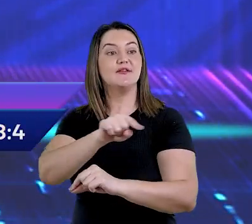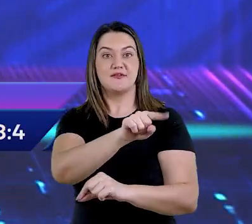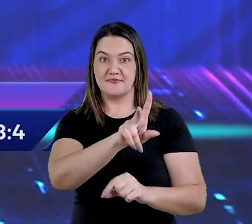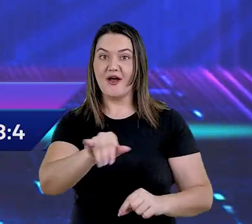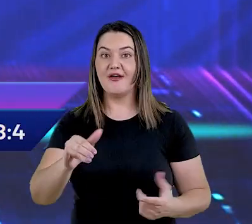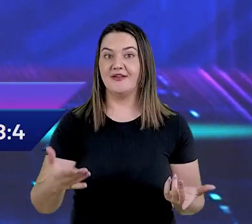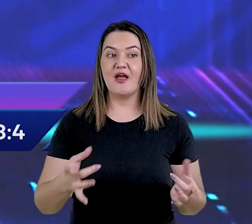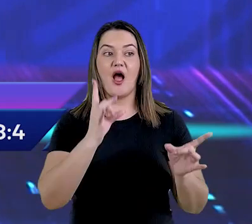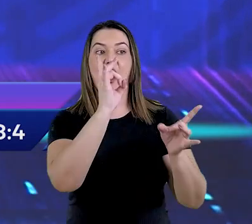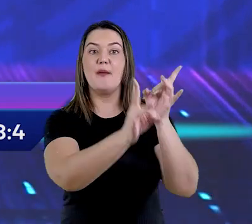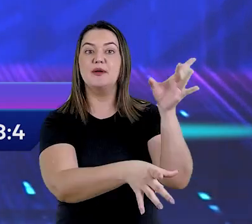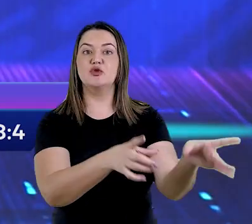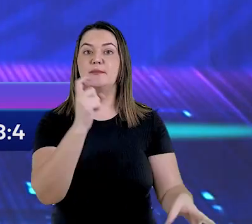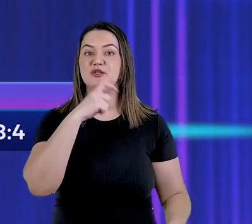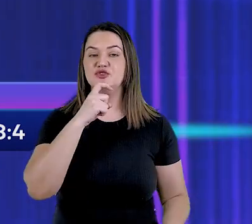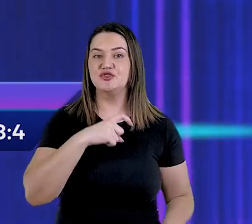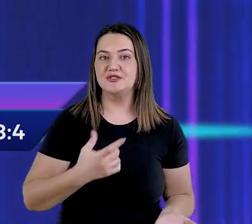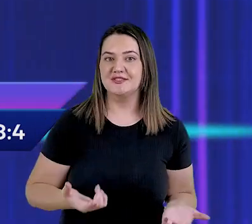da verdade.